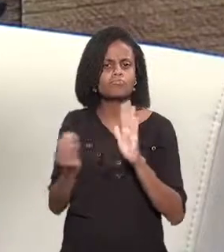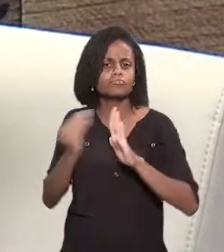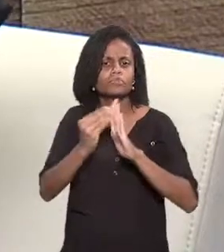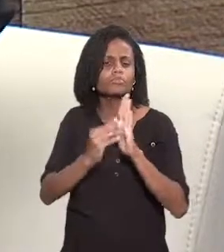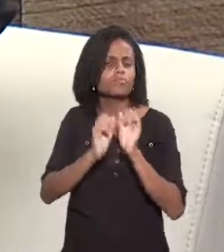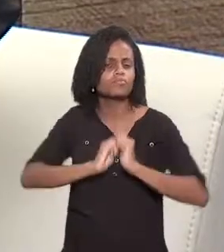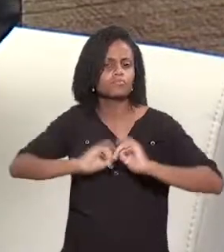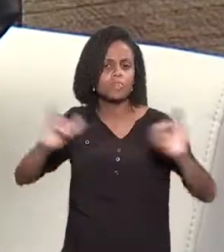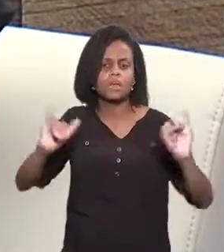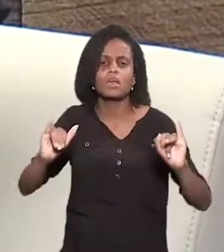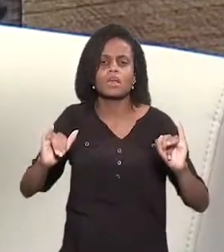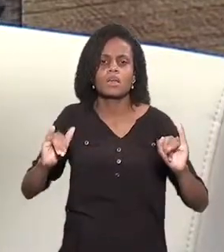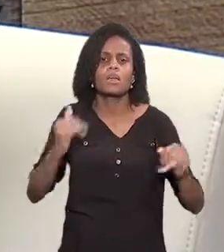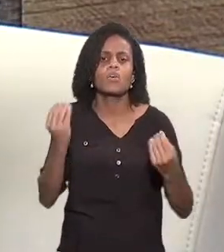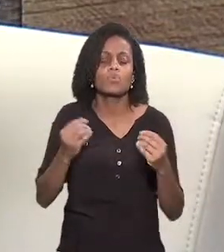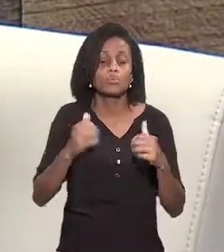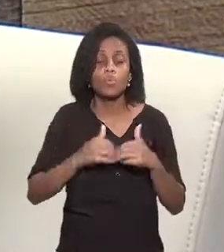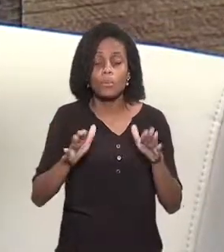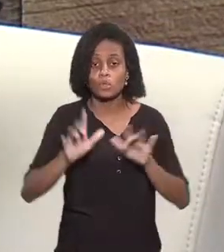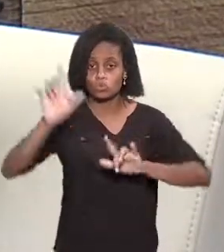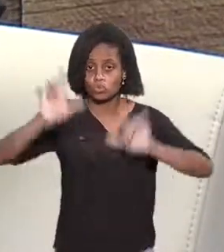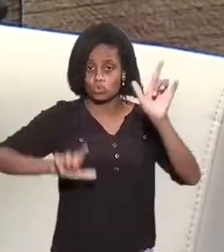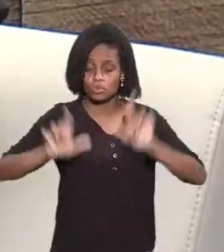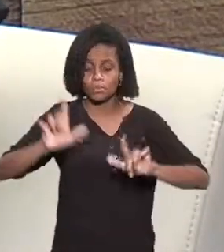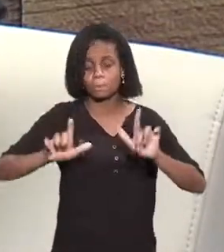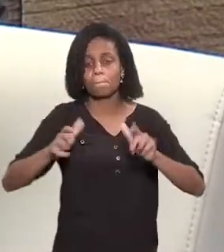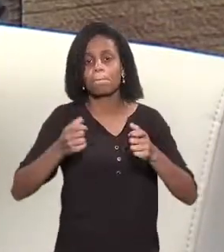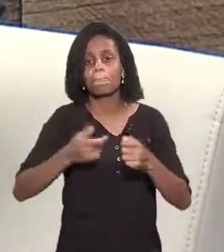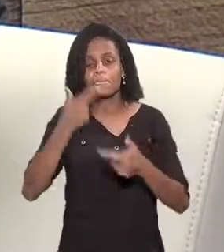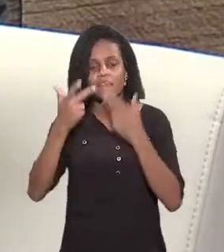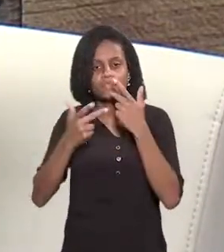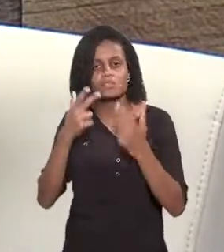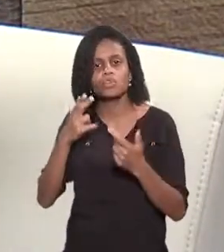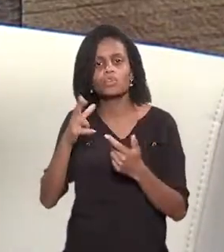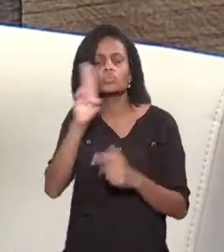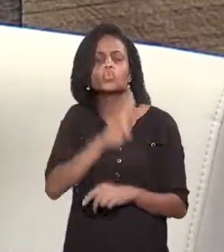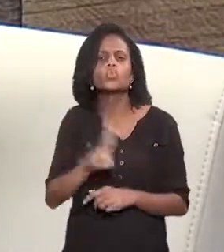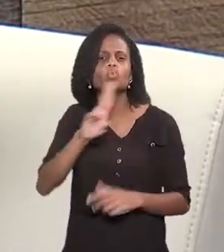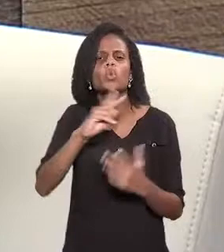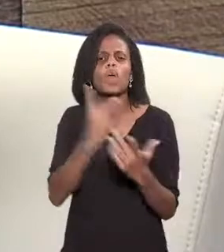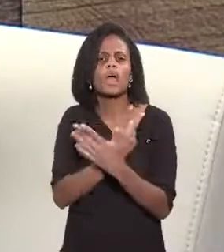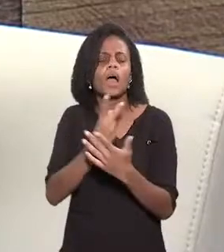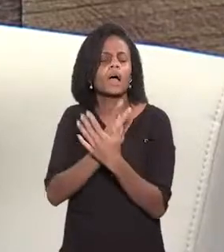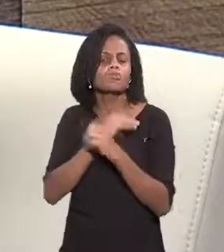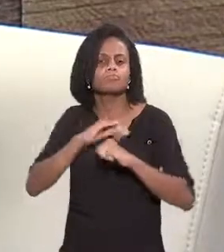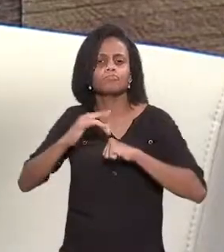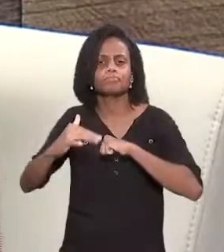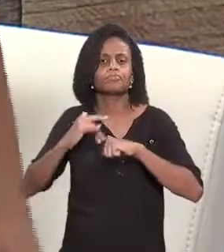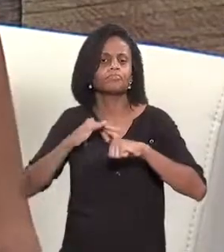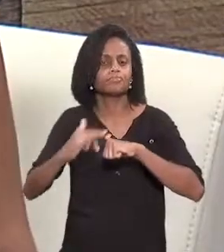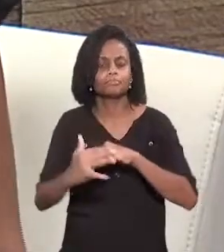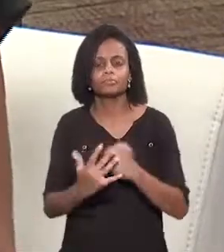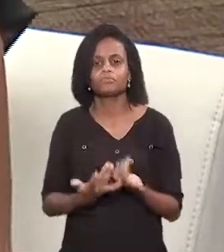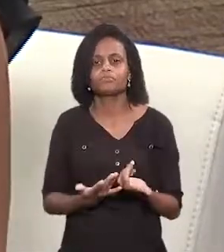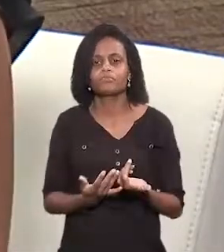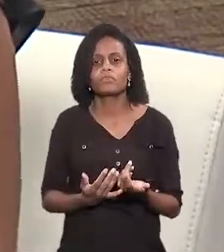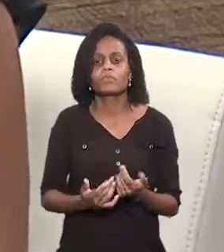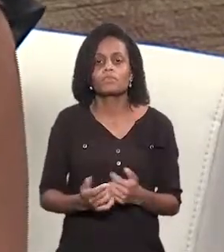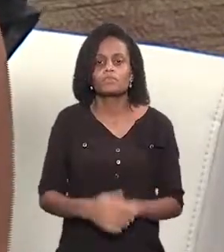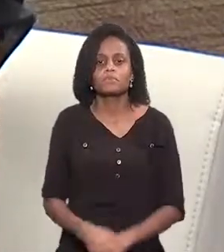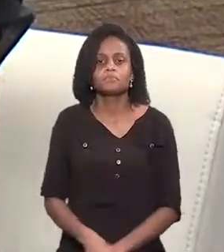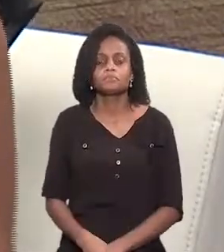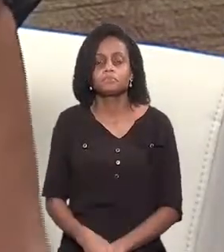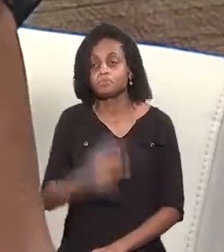ali? No início do programa você falou, por exemplo, sobre o uso indevido, né, das mídias sociais,